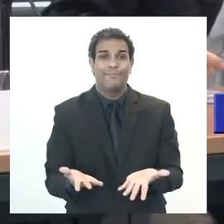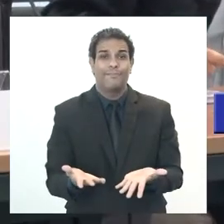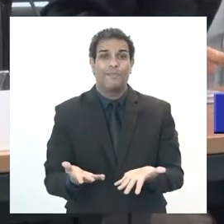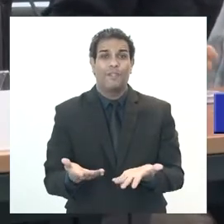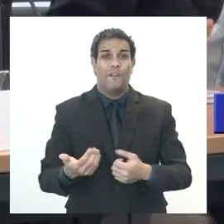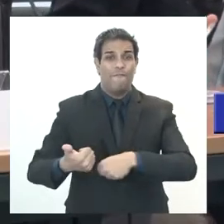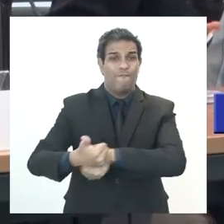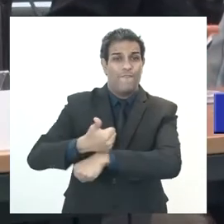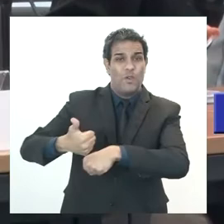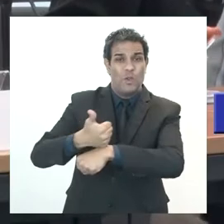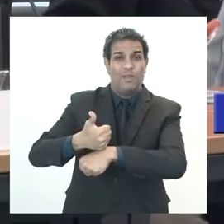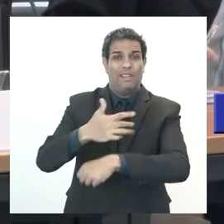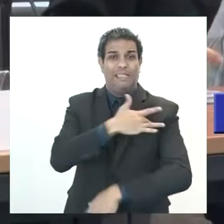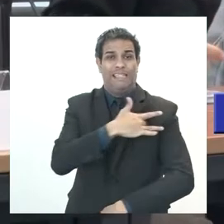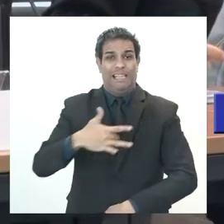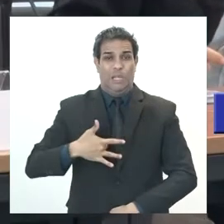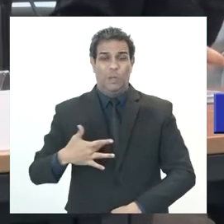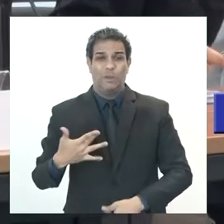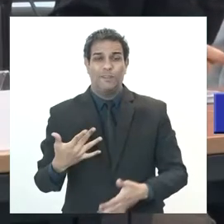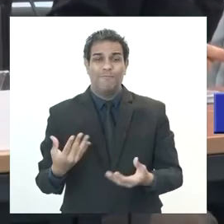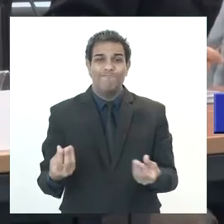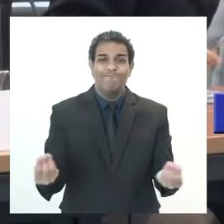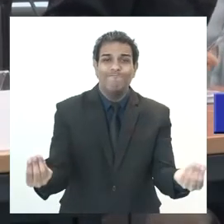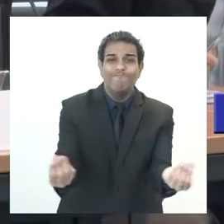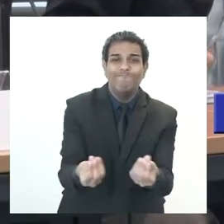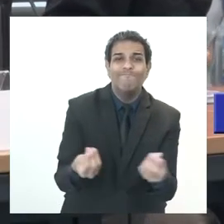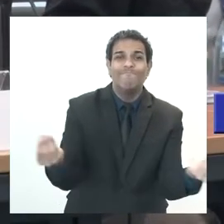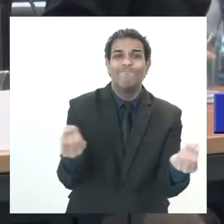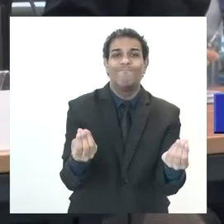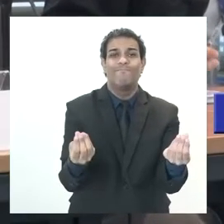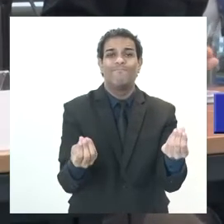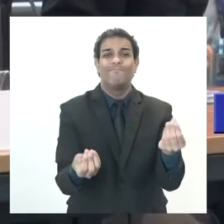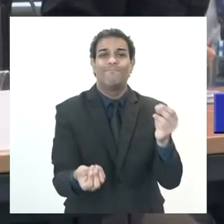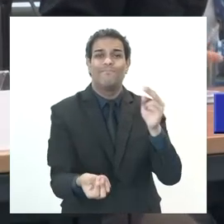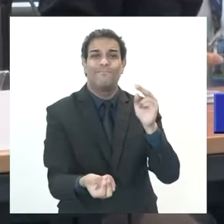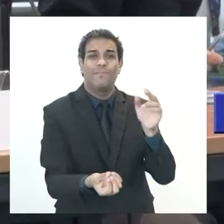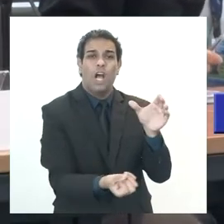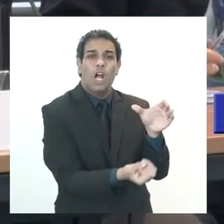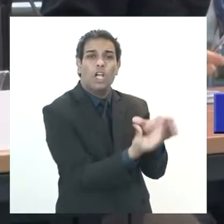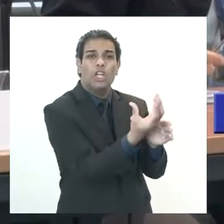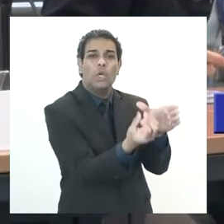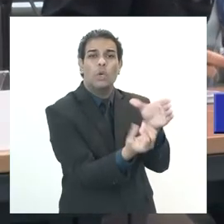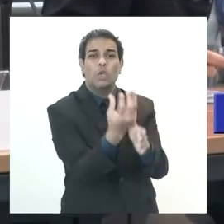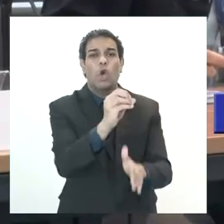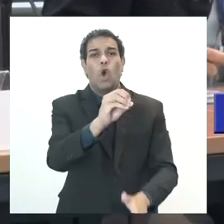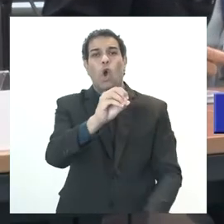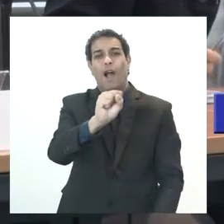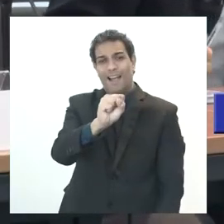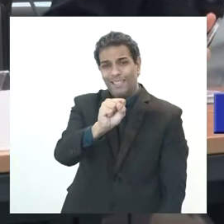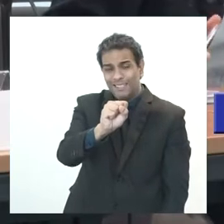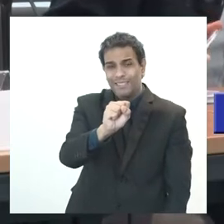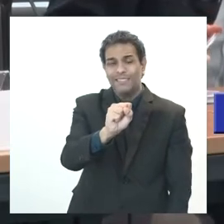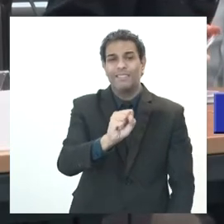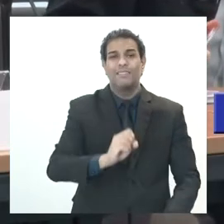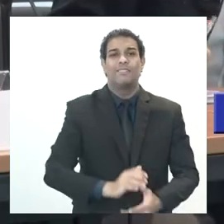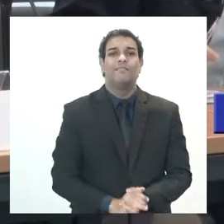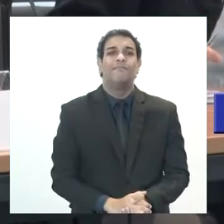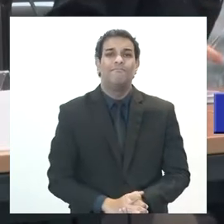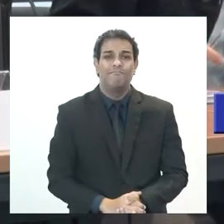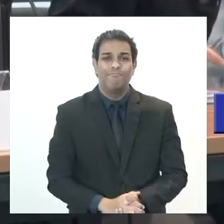viram a precarização o surgimento das organizações sociais que avançaram sobre